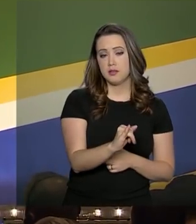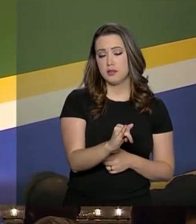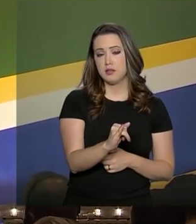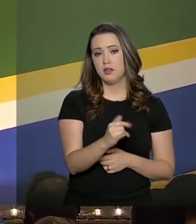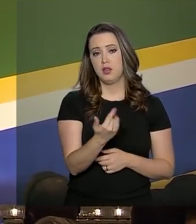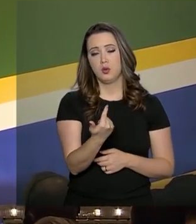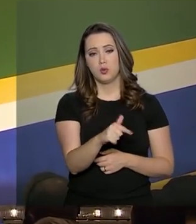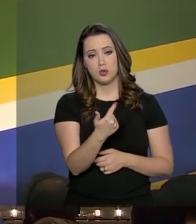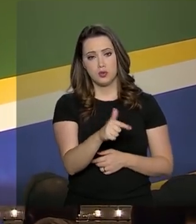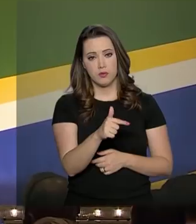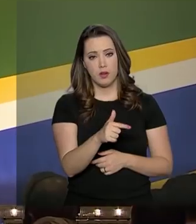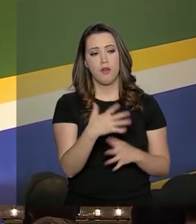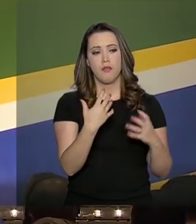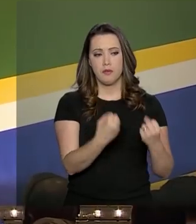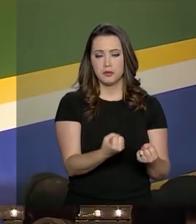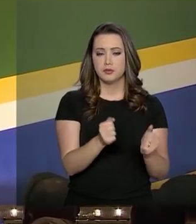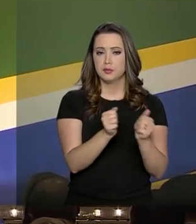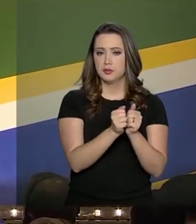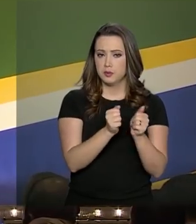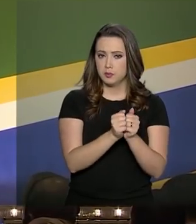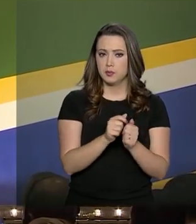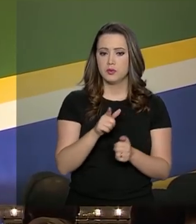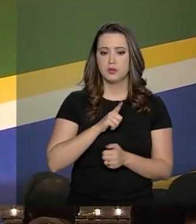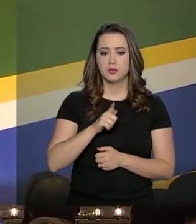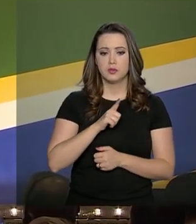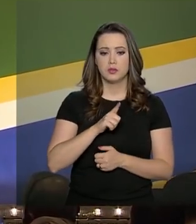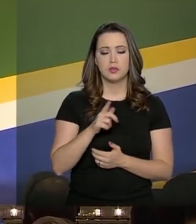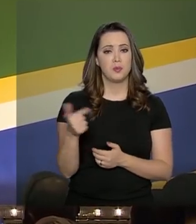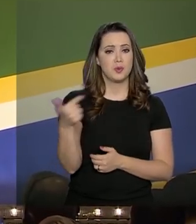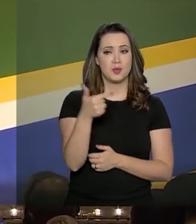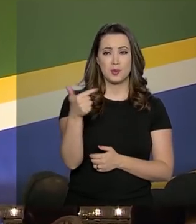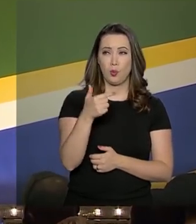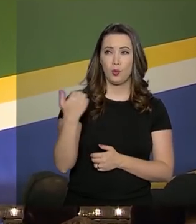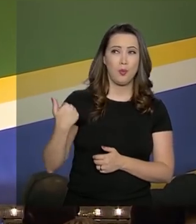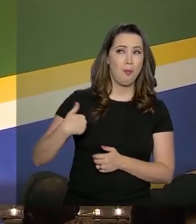maior reserva de grafite do mundo.